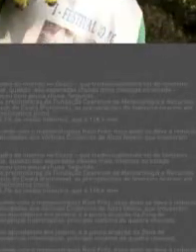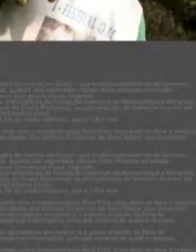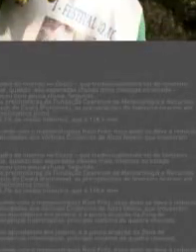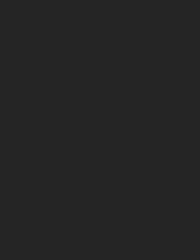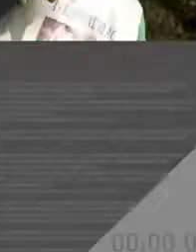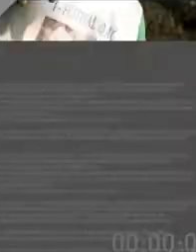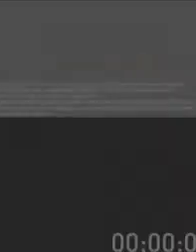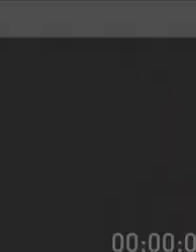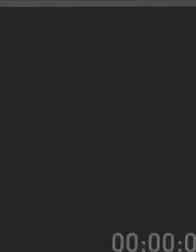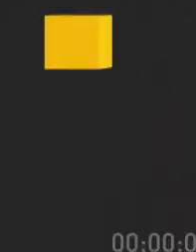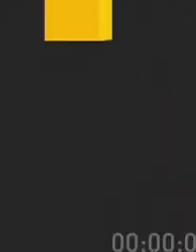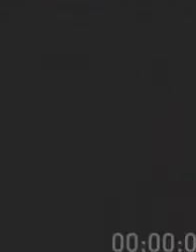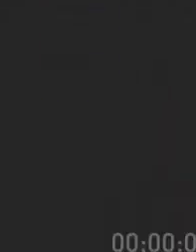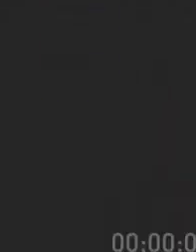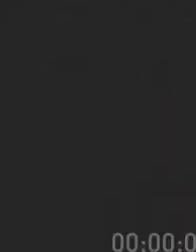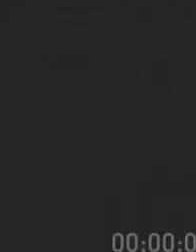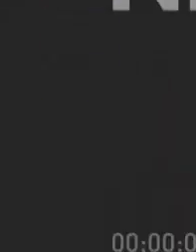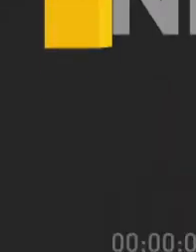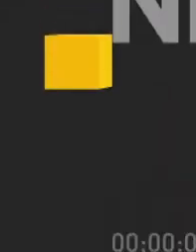ae